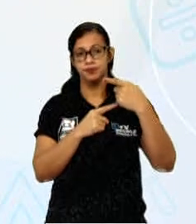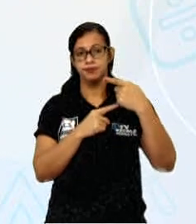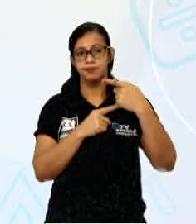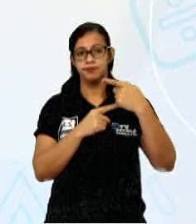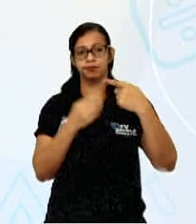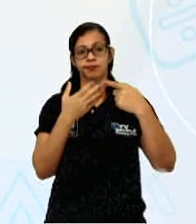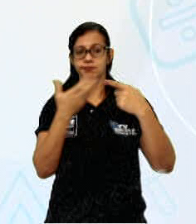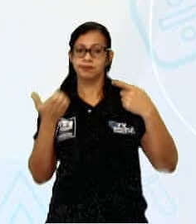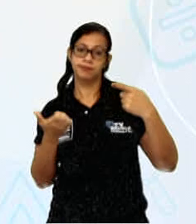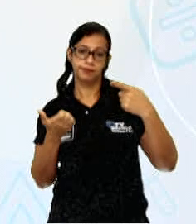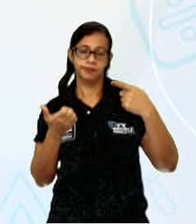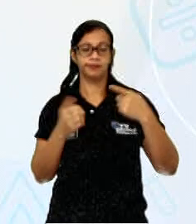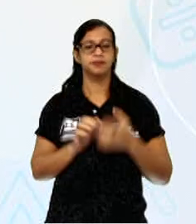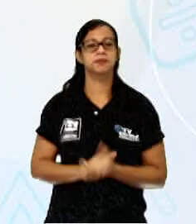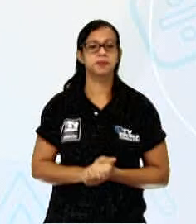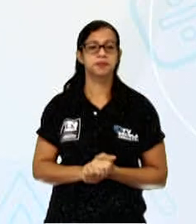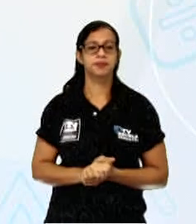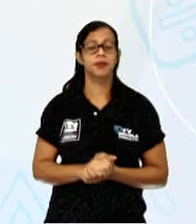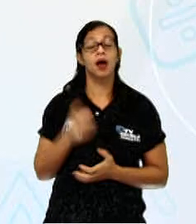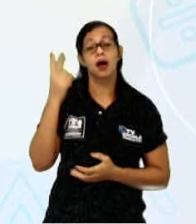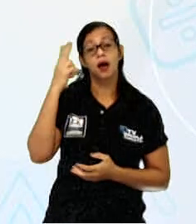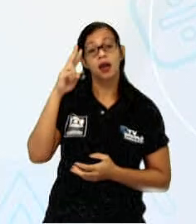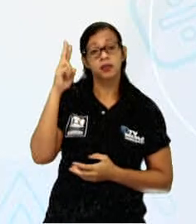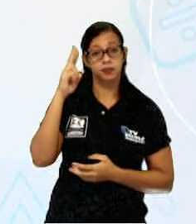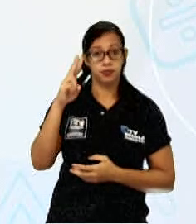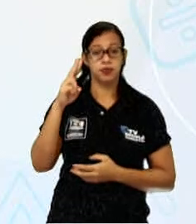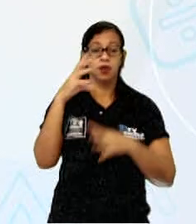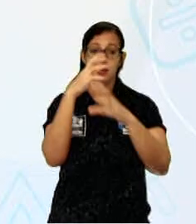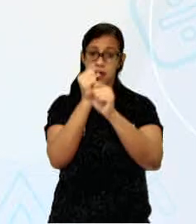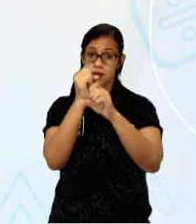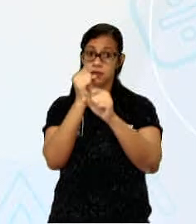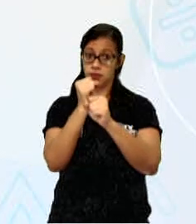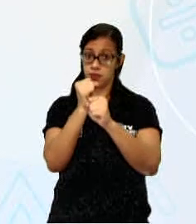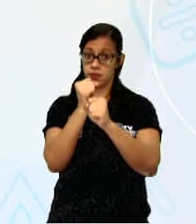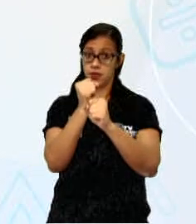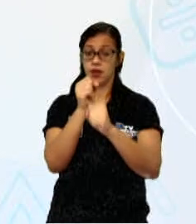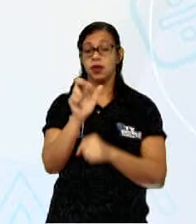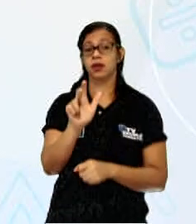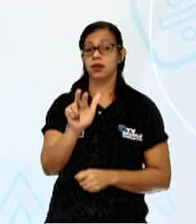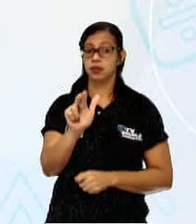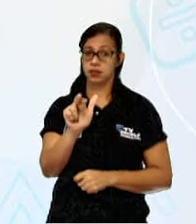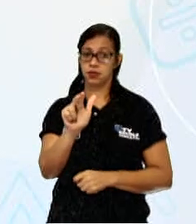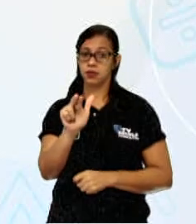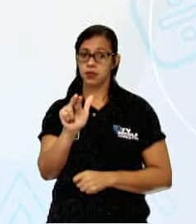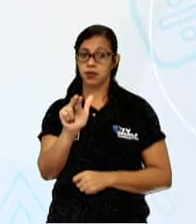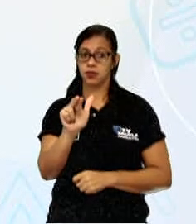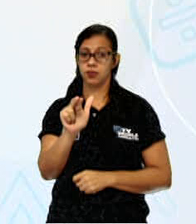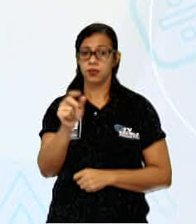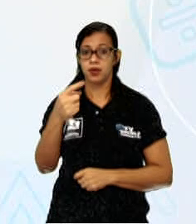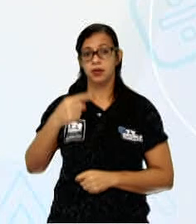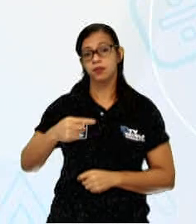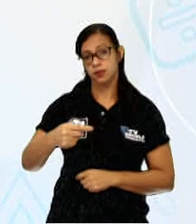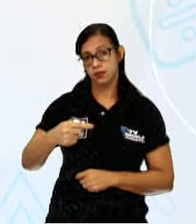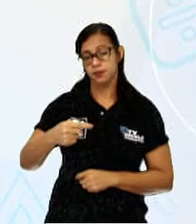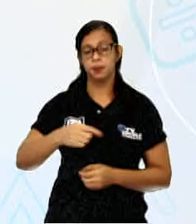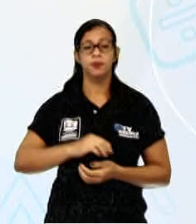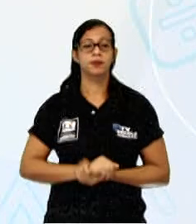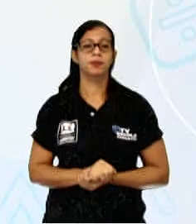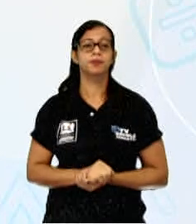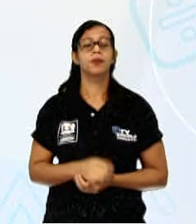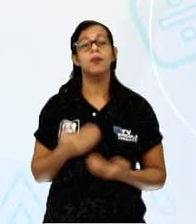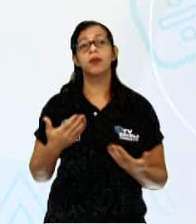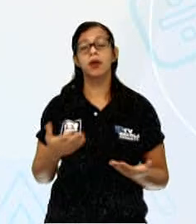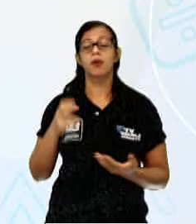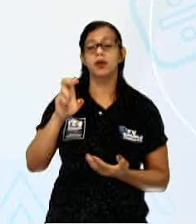a segunda parcela Lembrando que o resultado tem que ser igual a parcela não utilizada Tá certo Olha lá